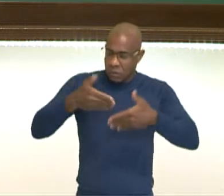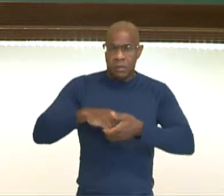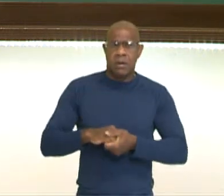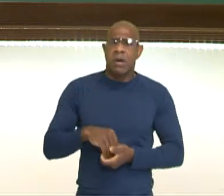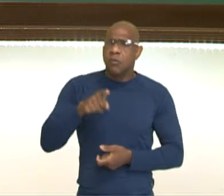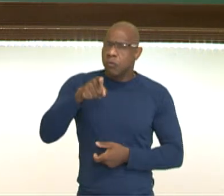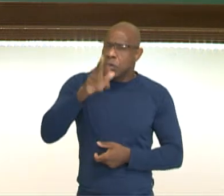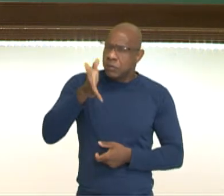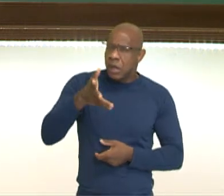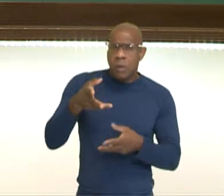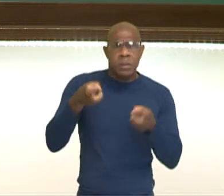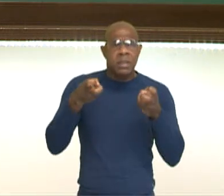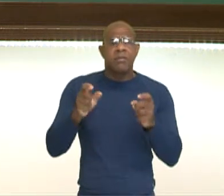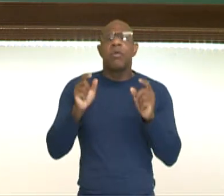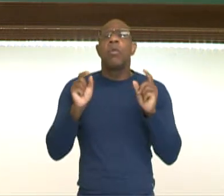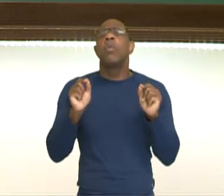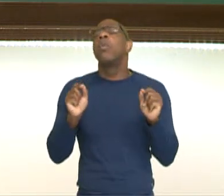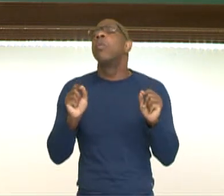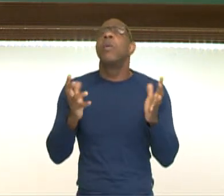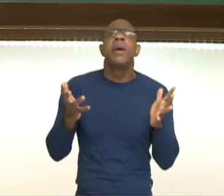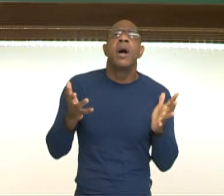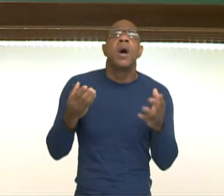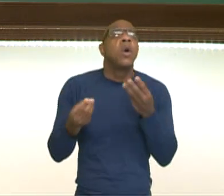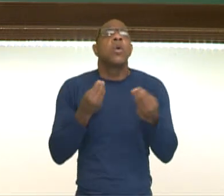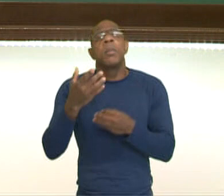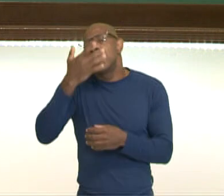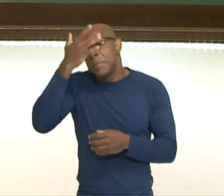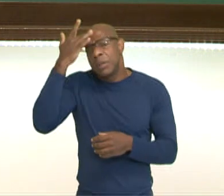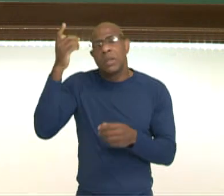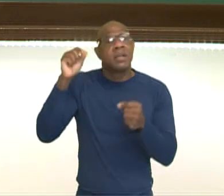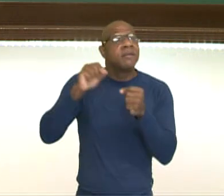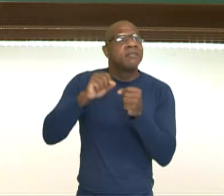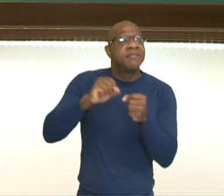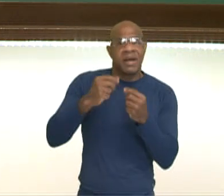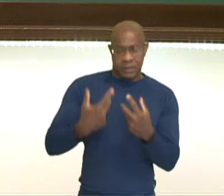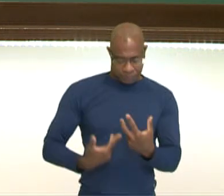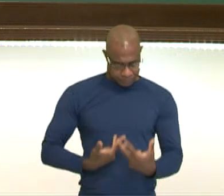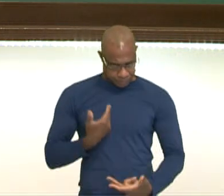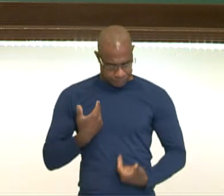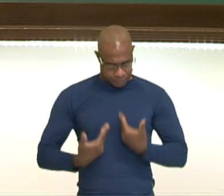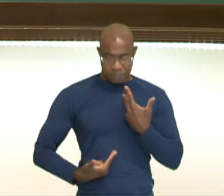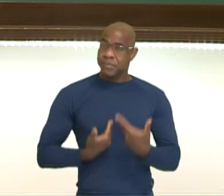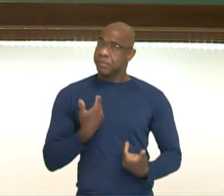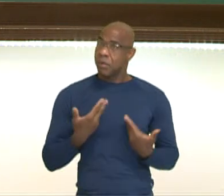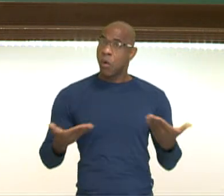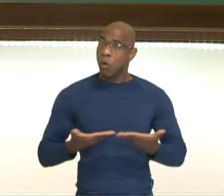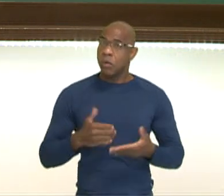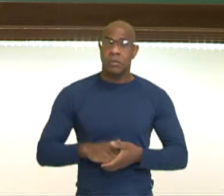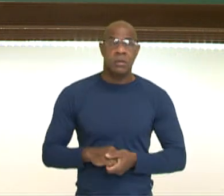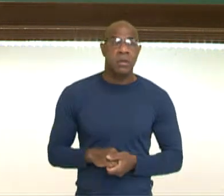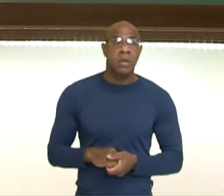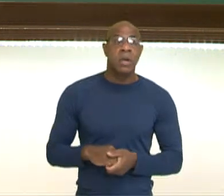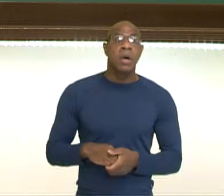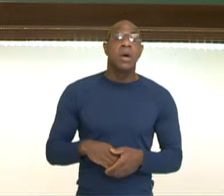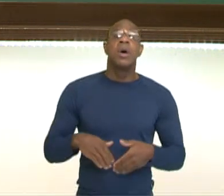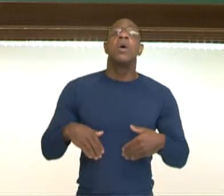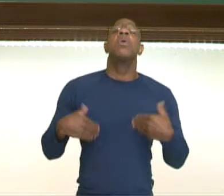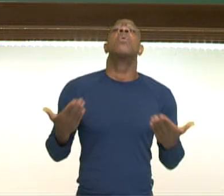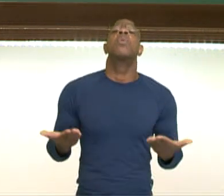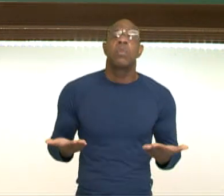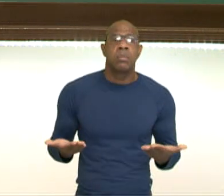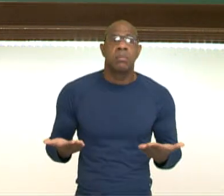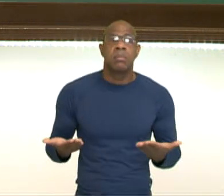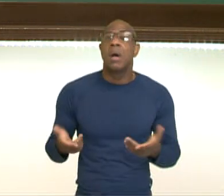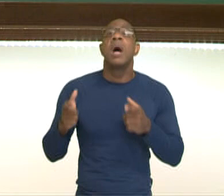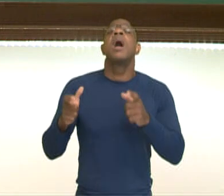já observou como as pessoas estão fazendo cirurgias atualmente? Quais são os campos que a robótica está